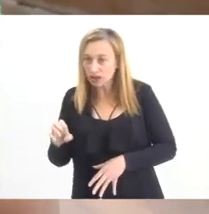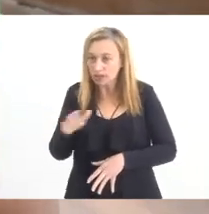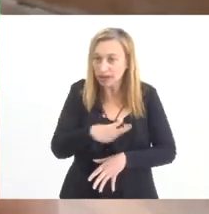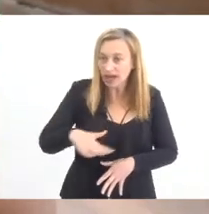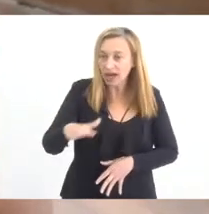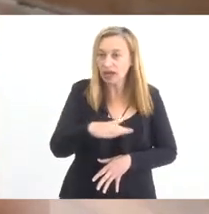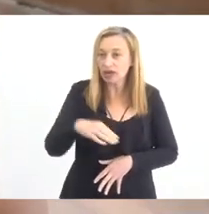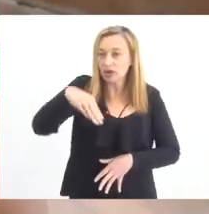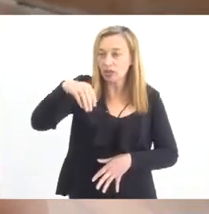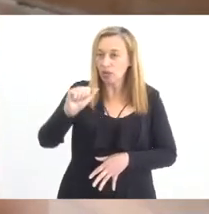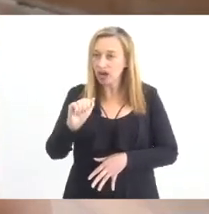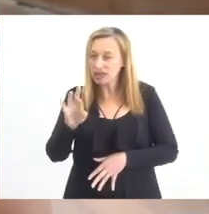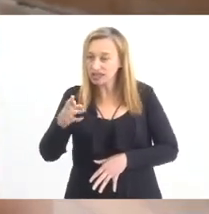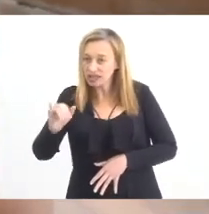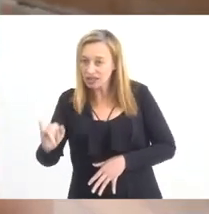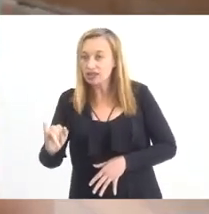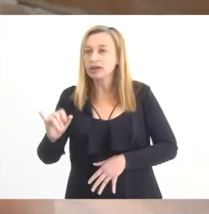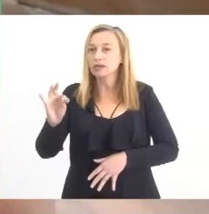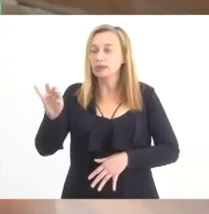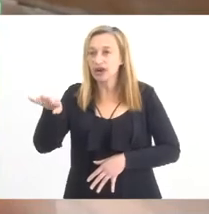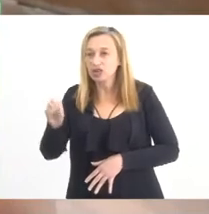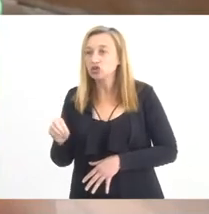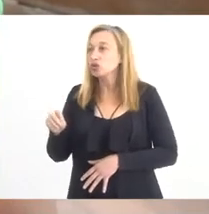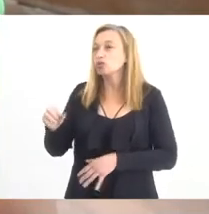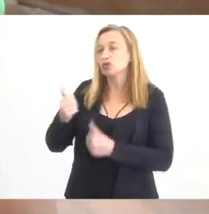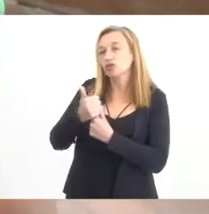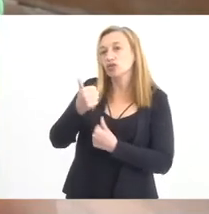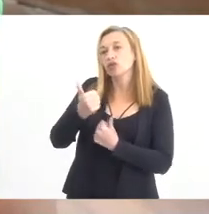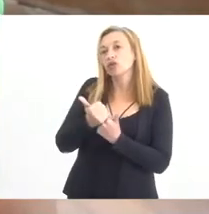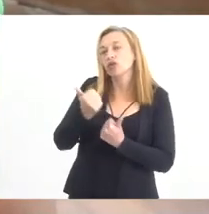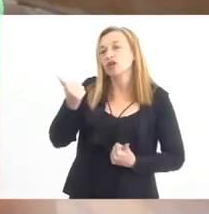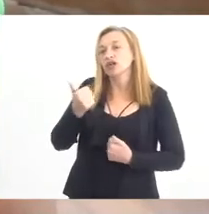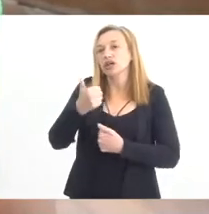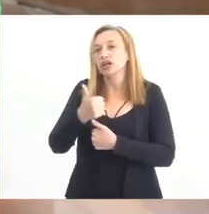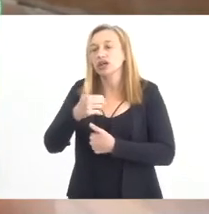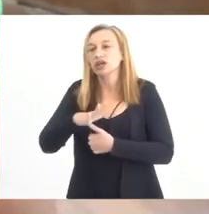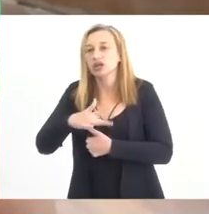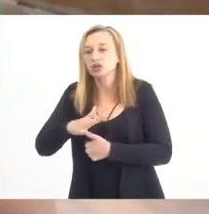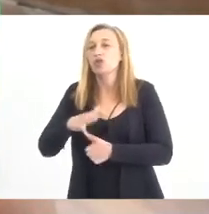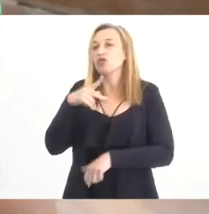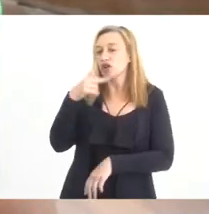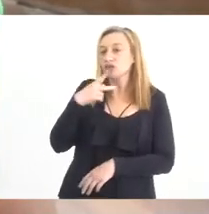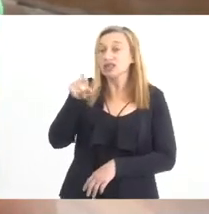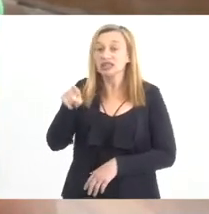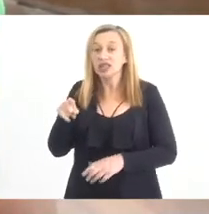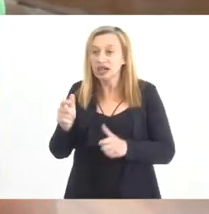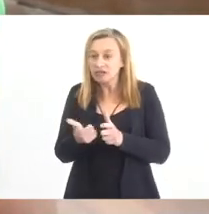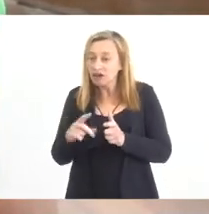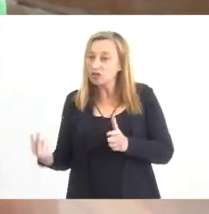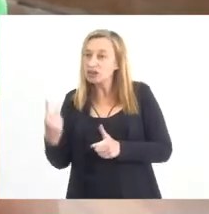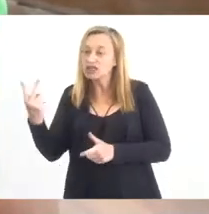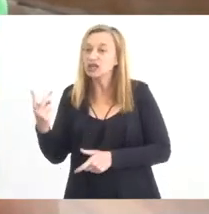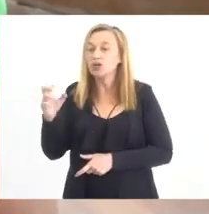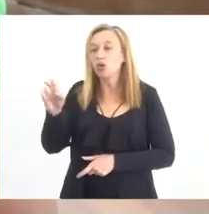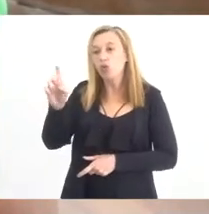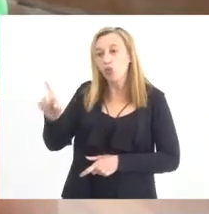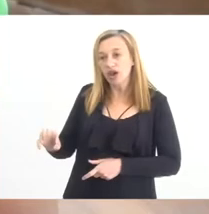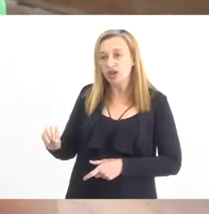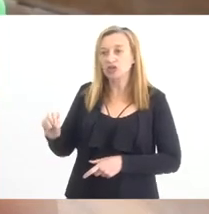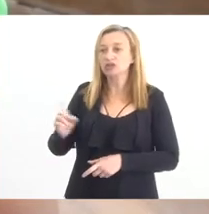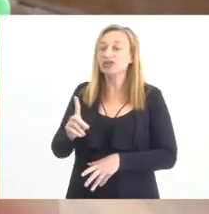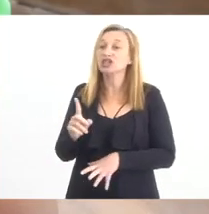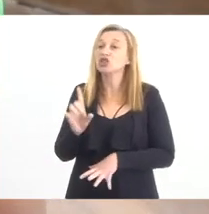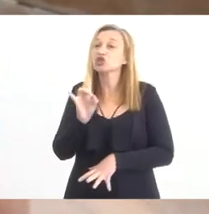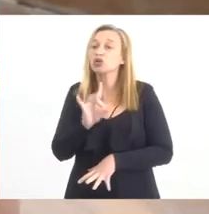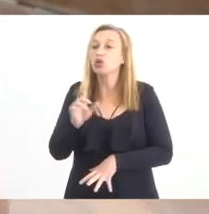Baixo, como o nosso vice-reitor falou, você vai dar um engrandecimento ao ESO. E você não vai ter um